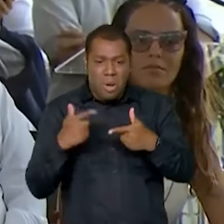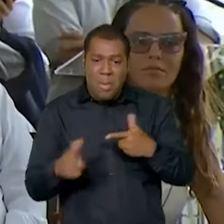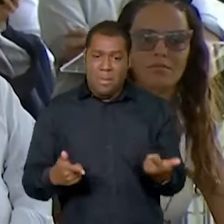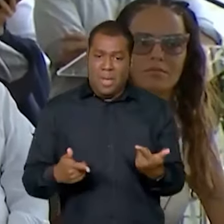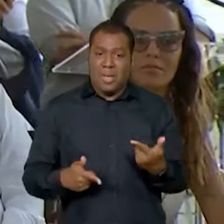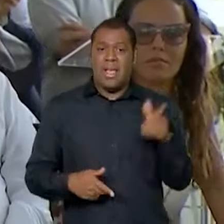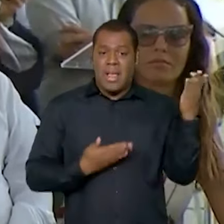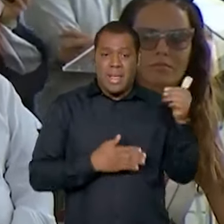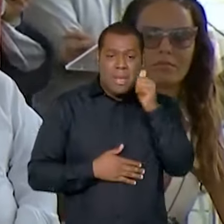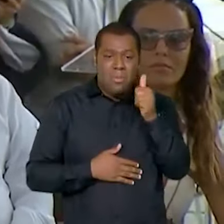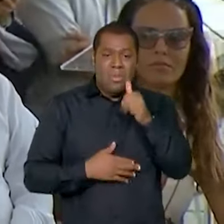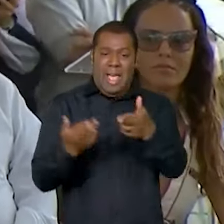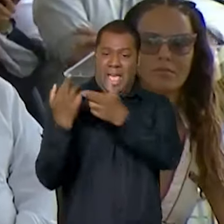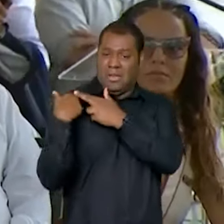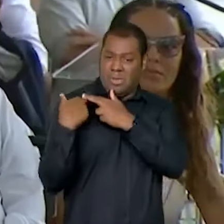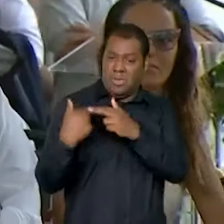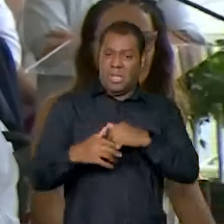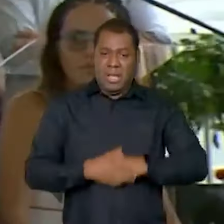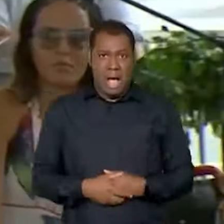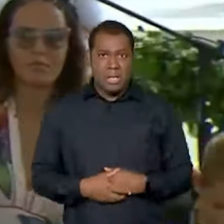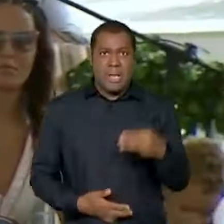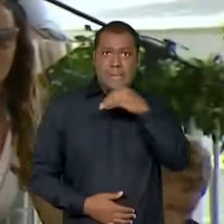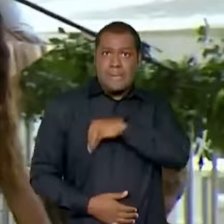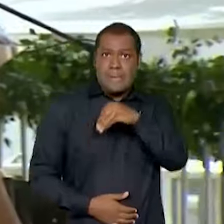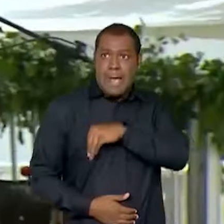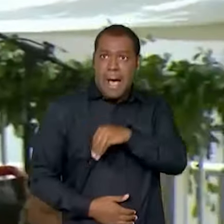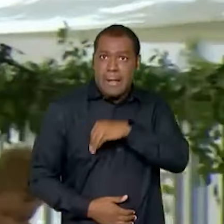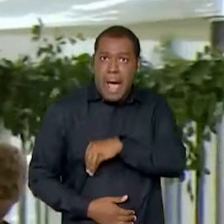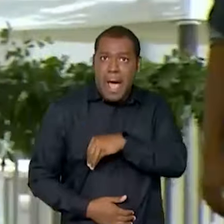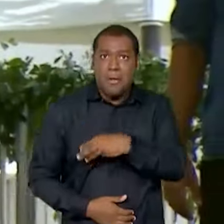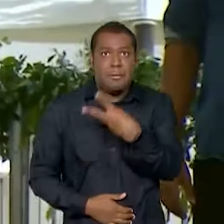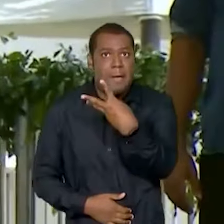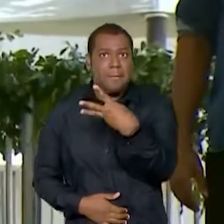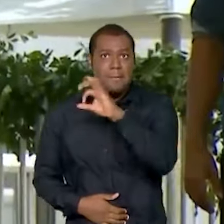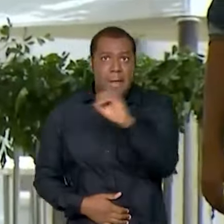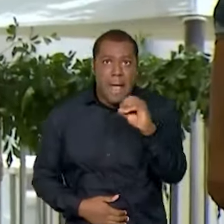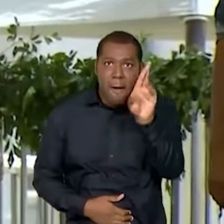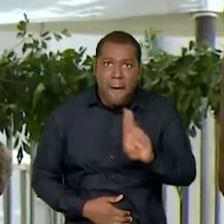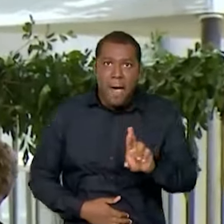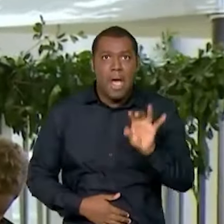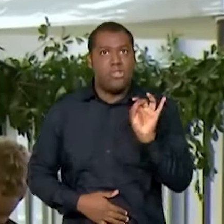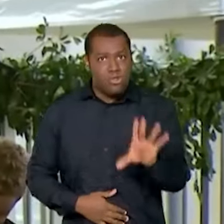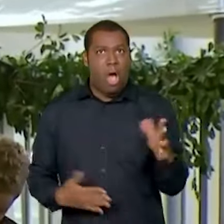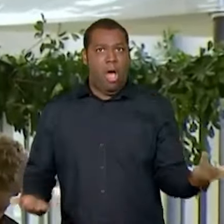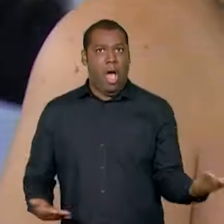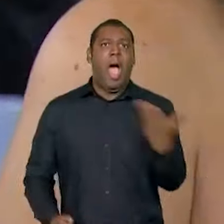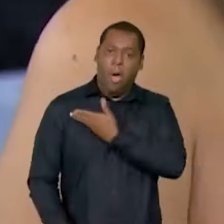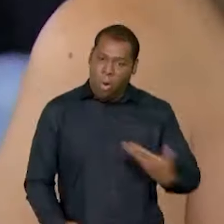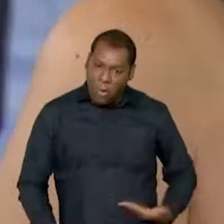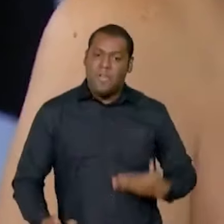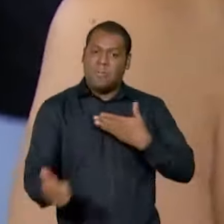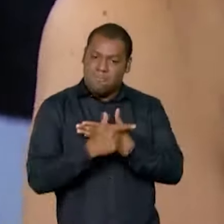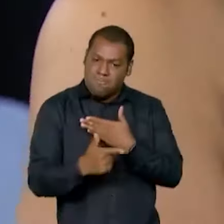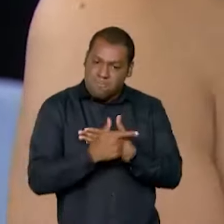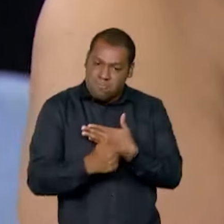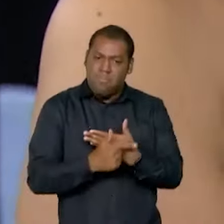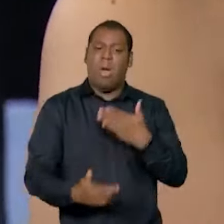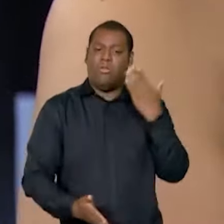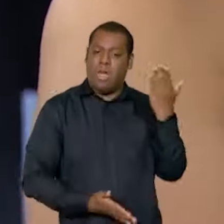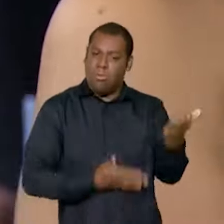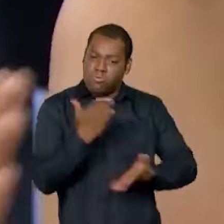cuida e ganha R$300 por mês. Se o Estado não ajudar, quem vai ajudar essa mulher?